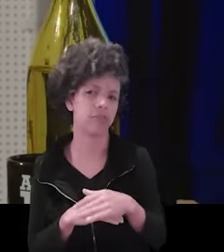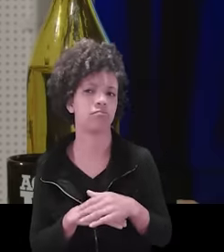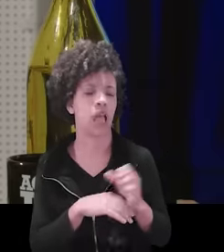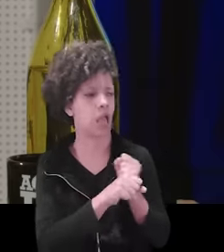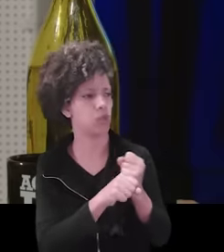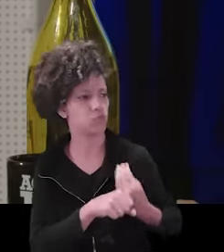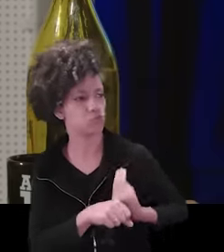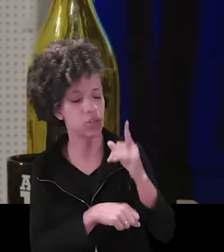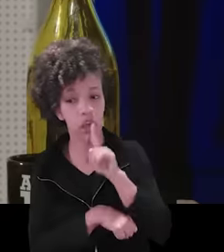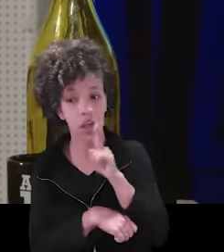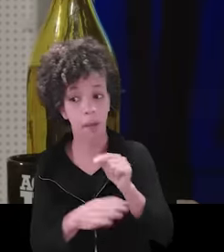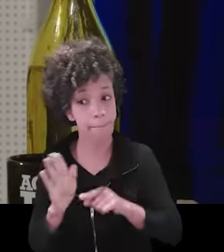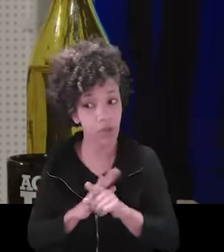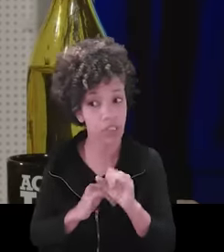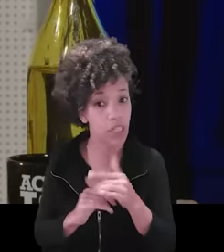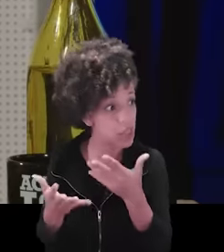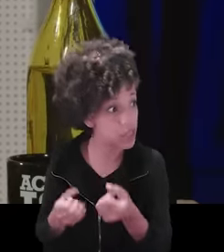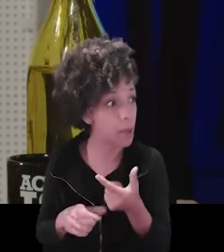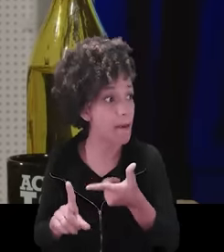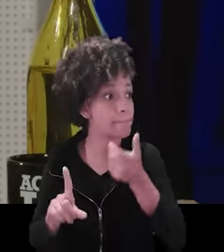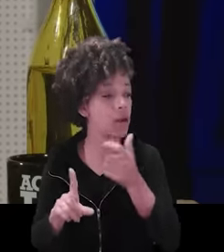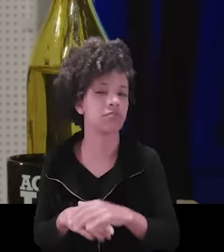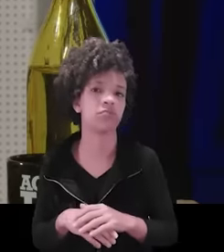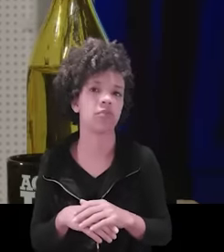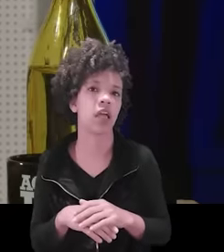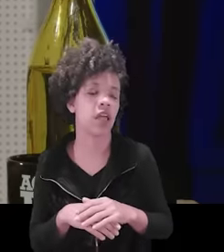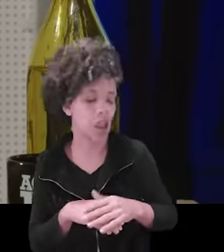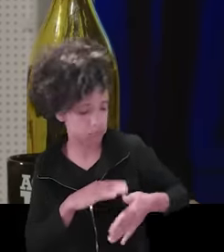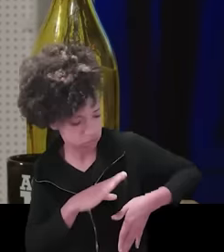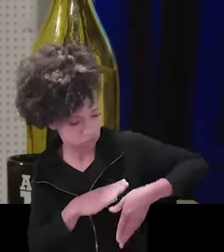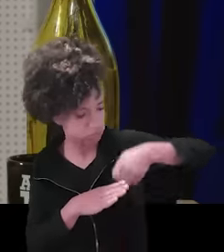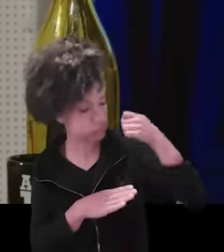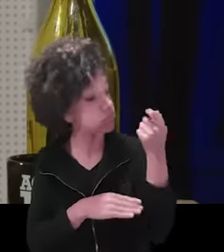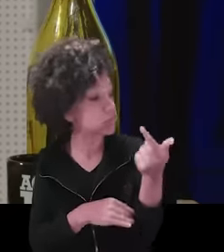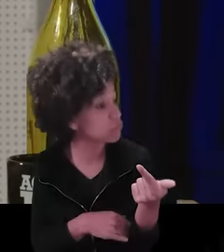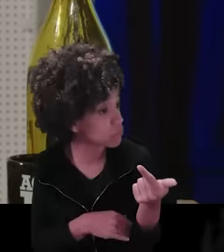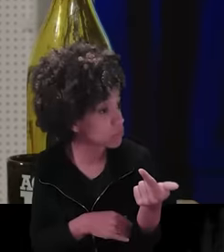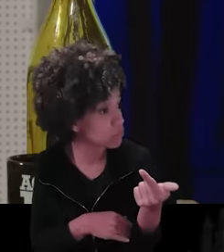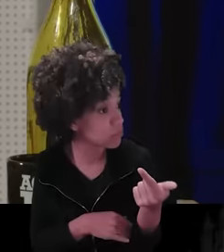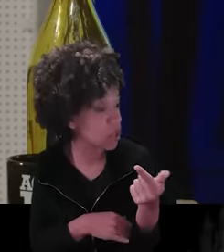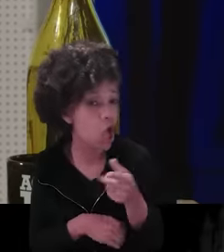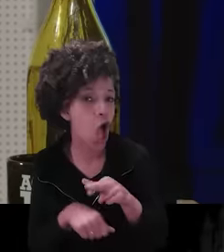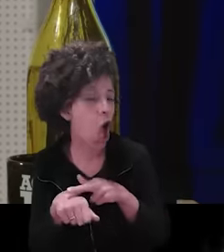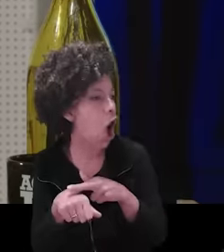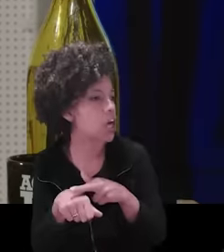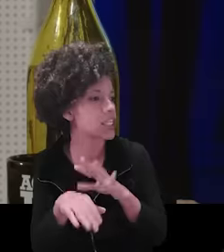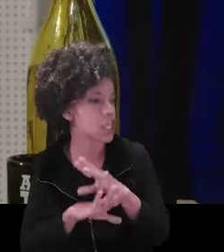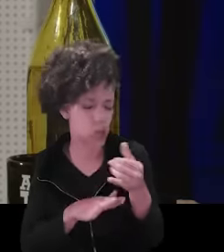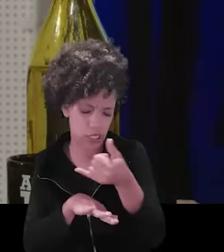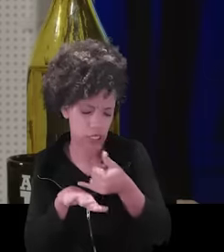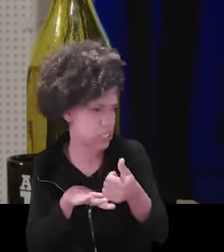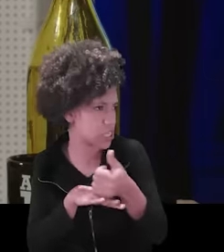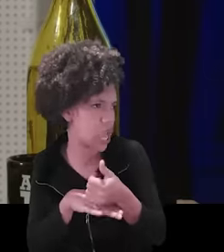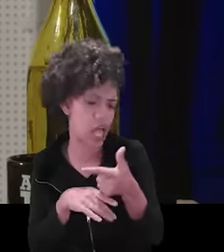tava muitos anos nos Estados Unidos eu perguntei se ela é a favor de arma porque ela achava e ela abriu a bolsa só arma Rosa dela